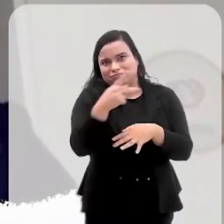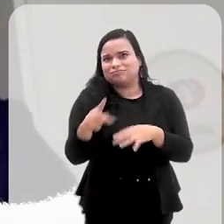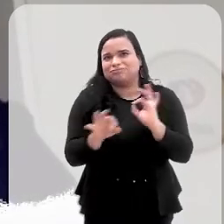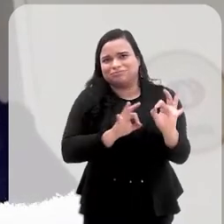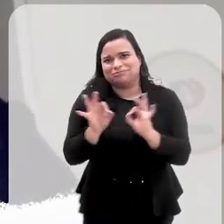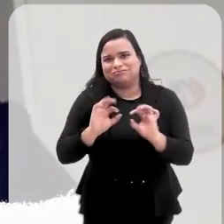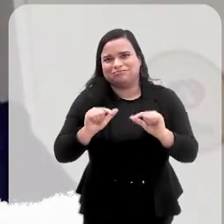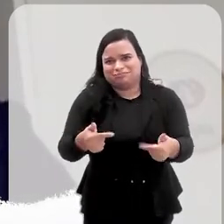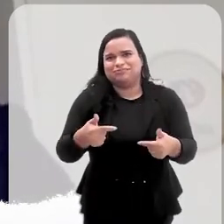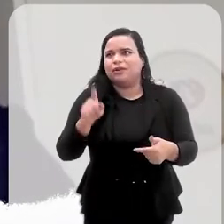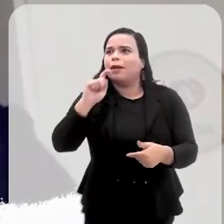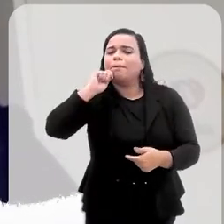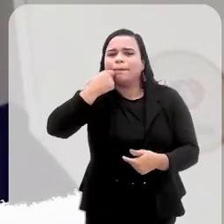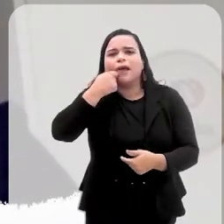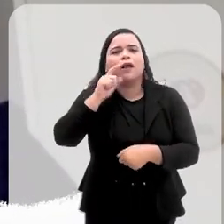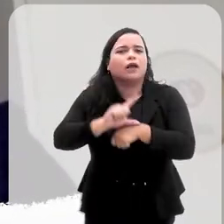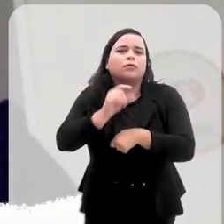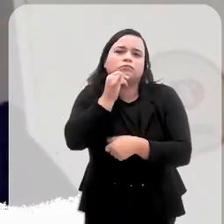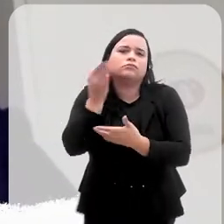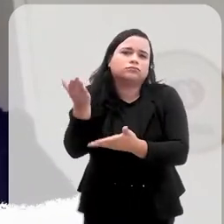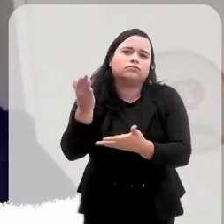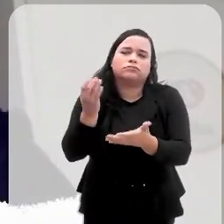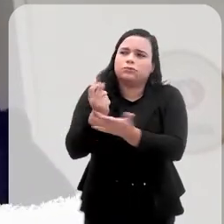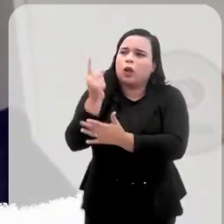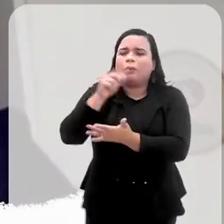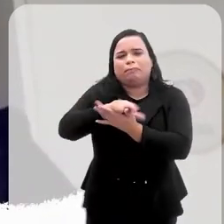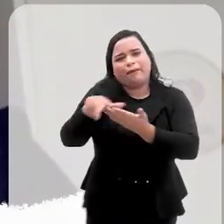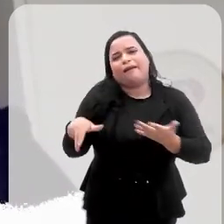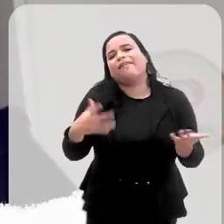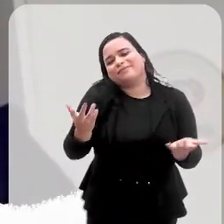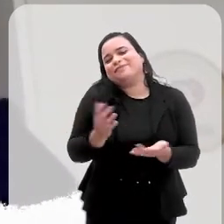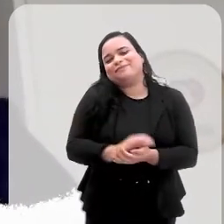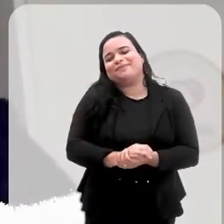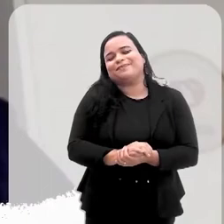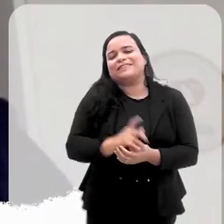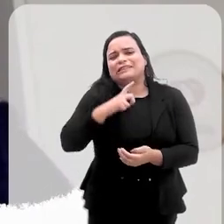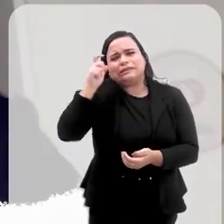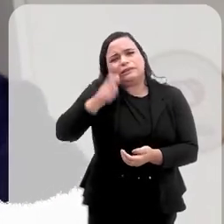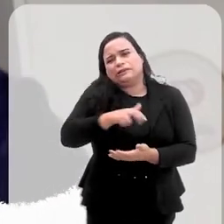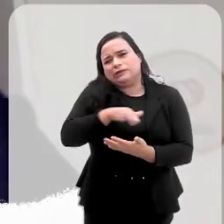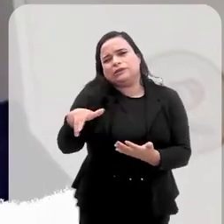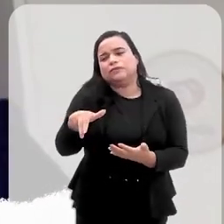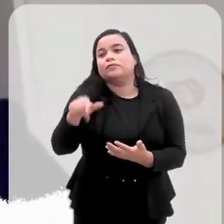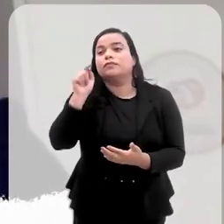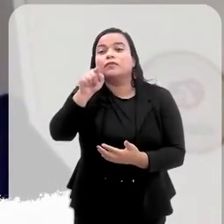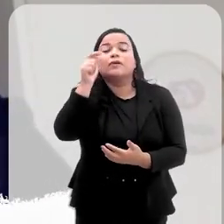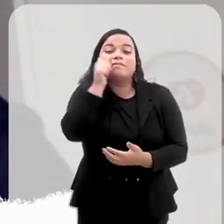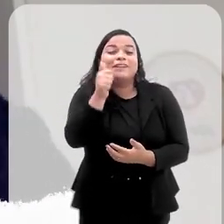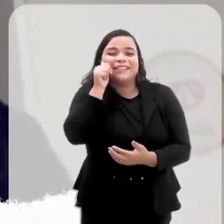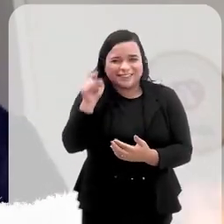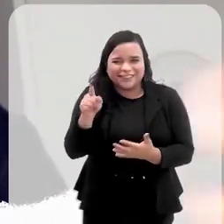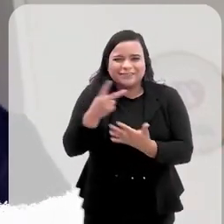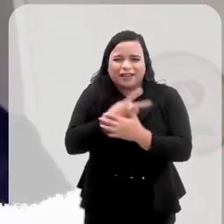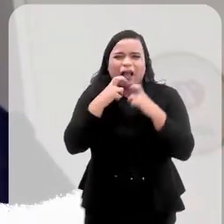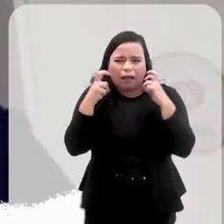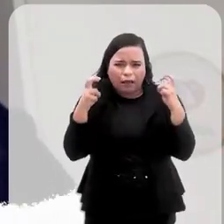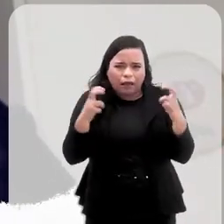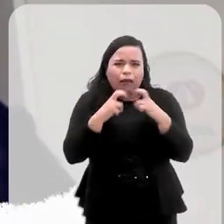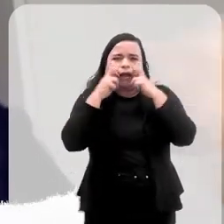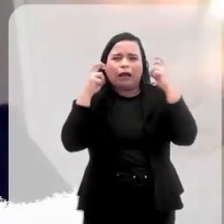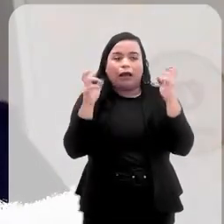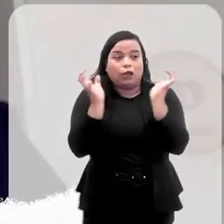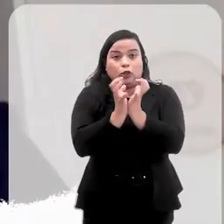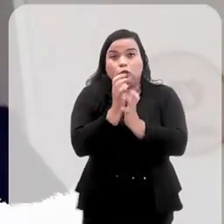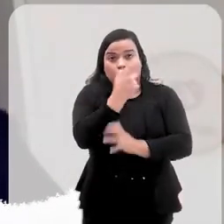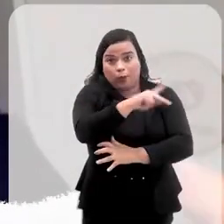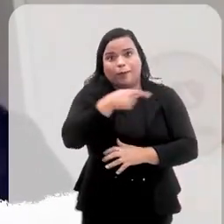interessantes, essa menina foi. A turma dela estava indo, né? E ela chegou na esquina, perguntou se ela queria